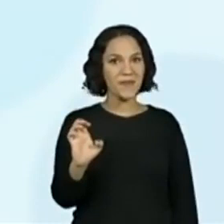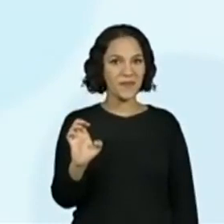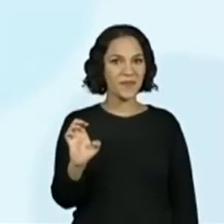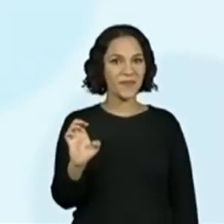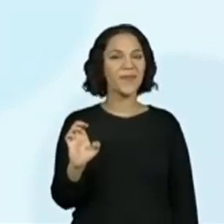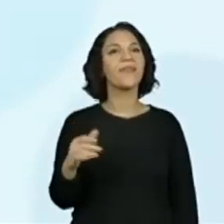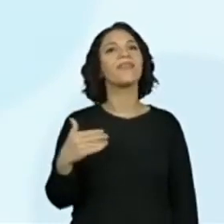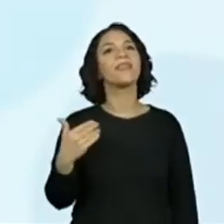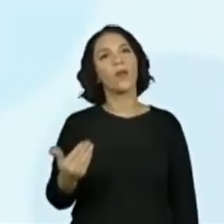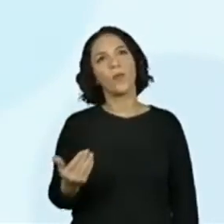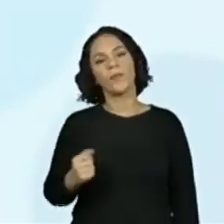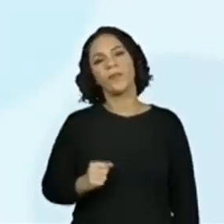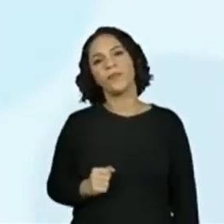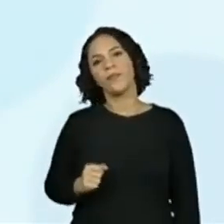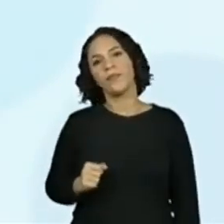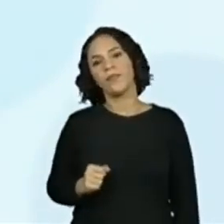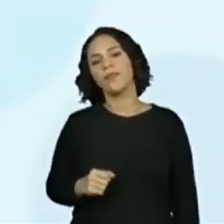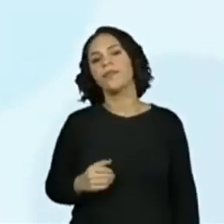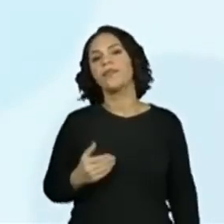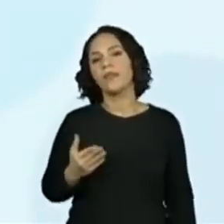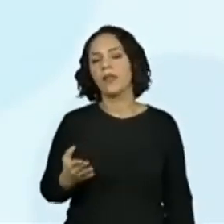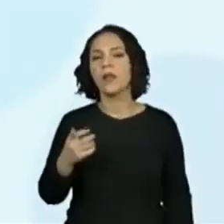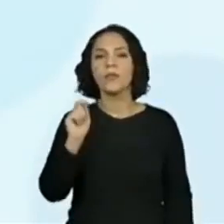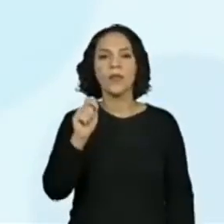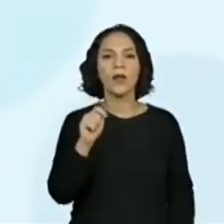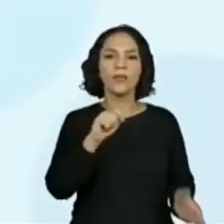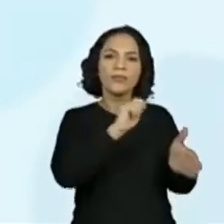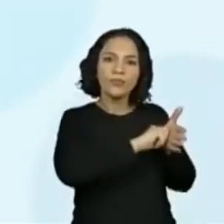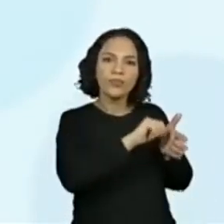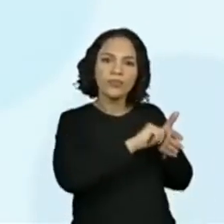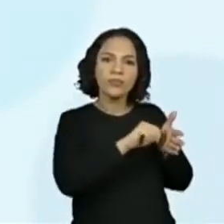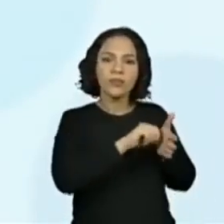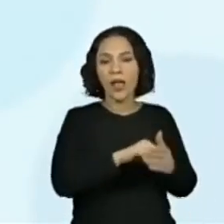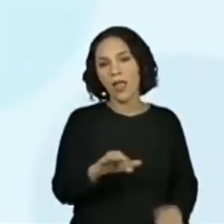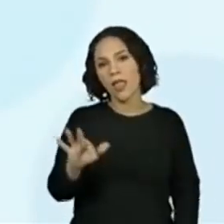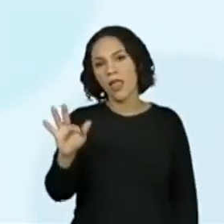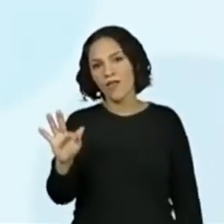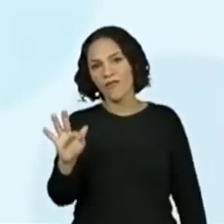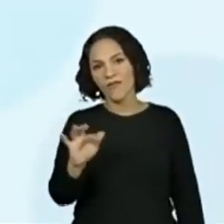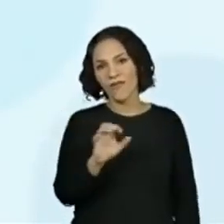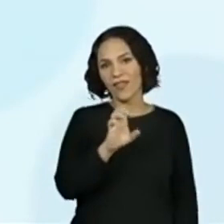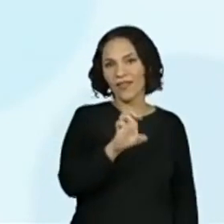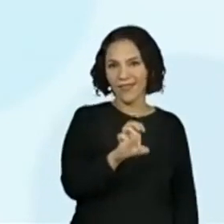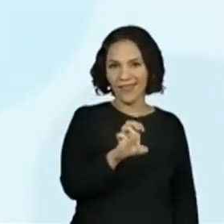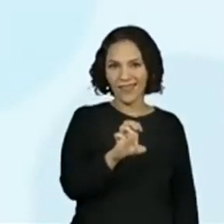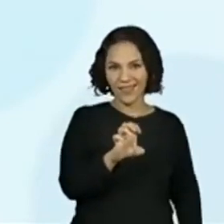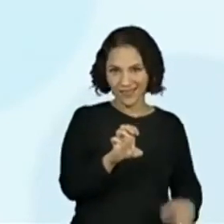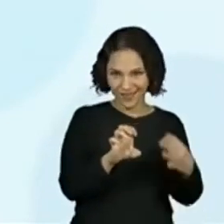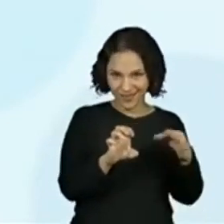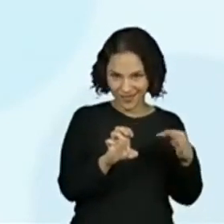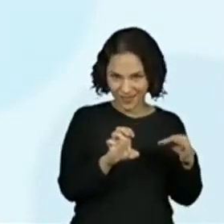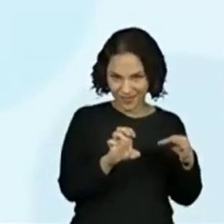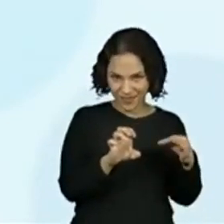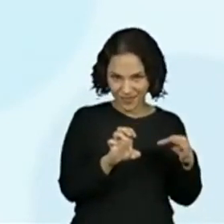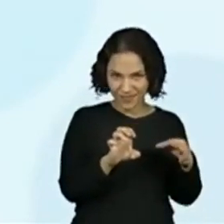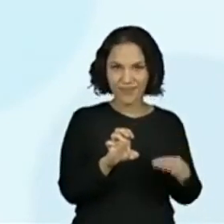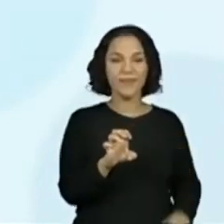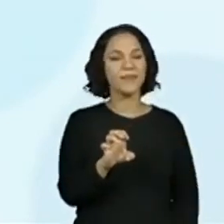de feita. Então eu posso escrever o... F-E. O F-E? Né, Luiz? F-E.